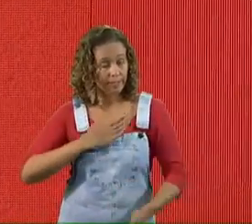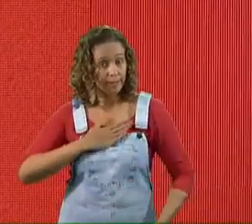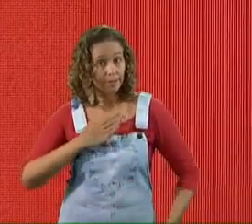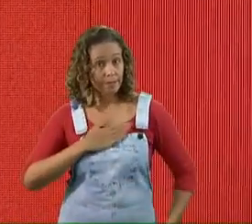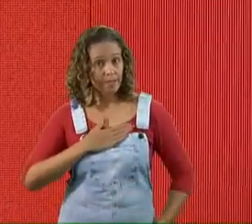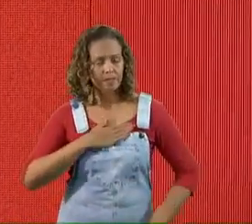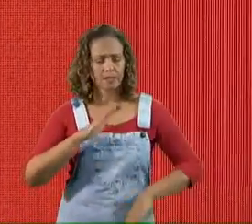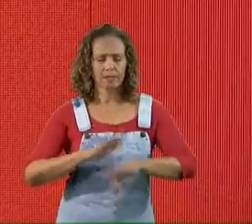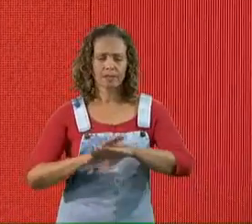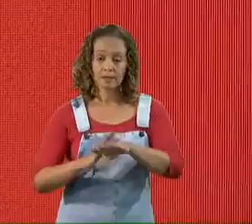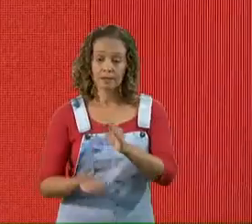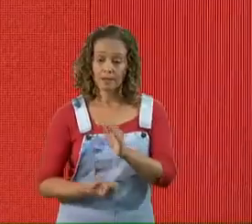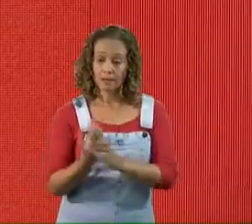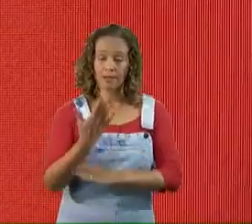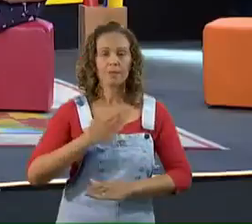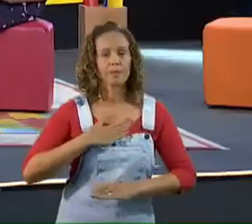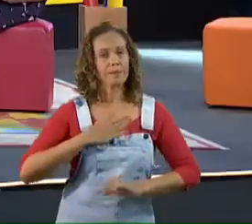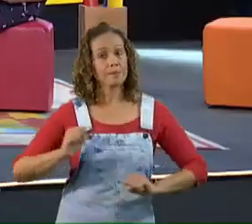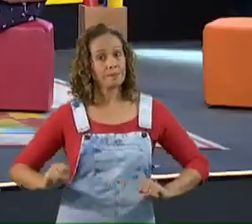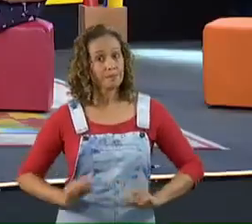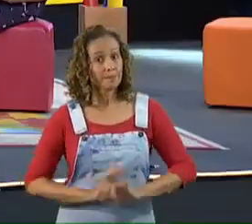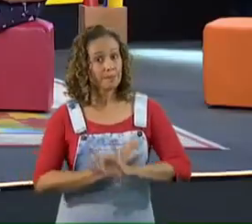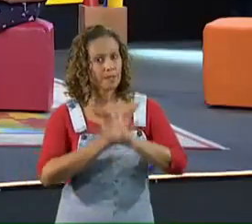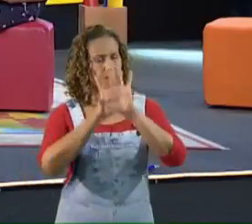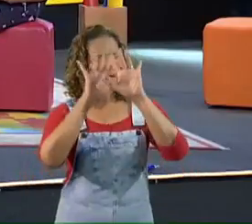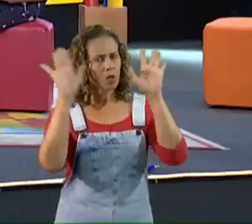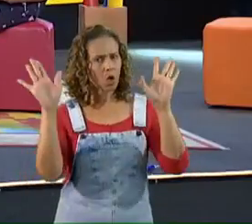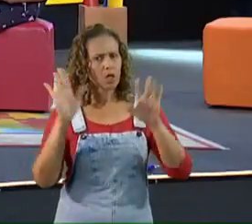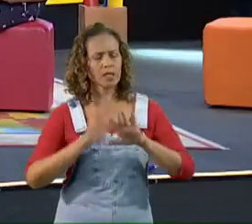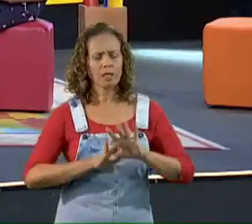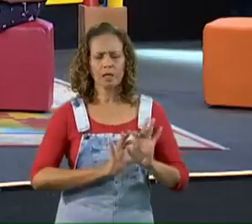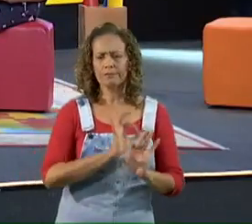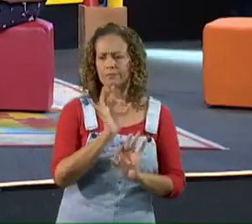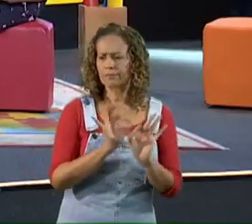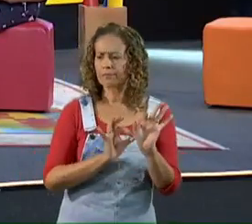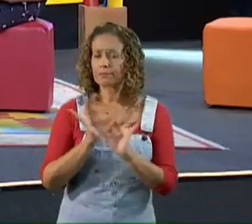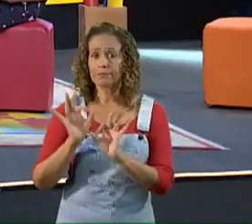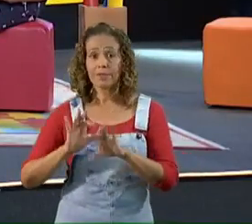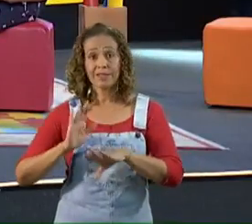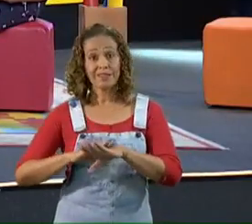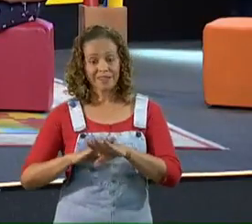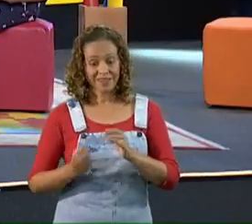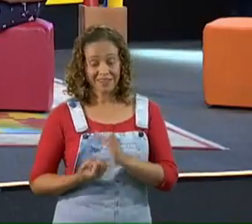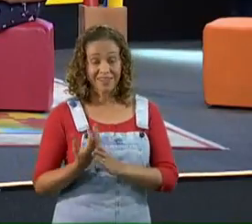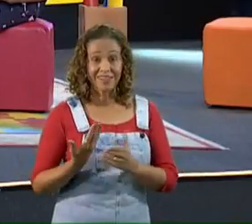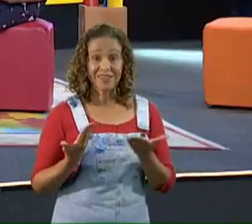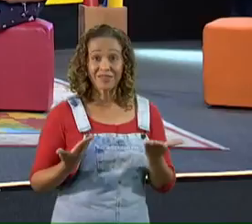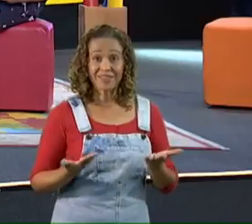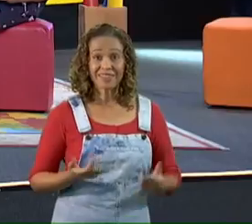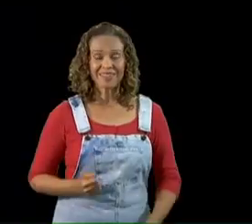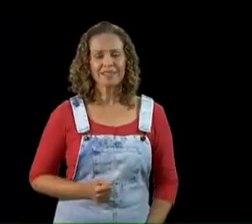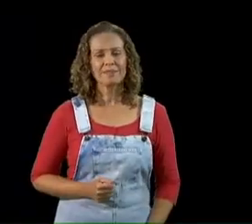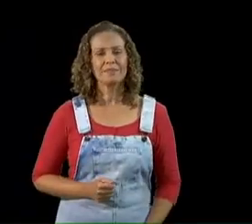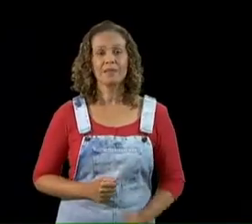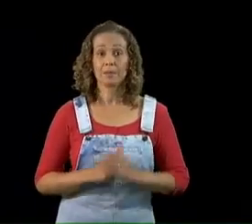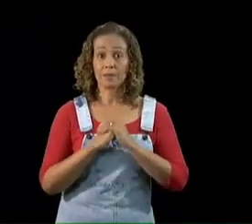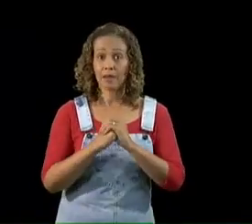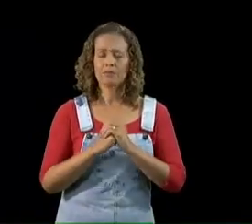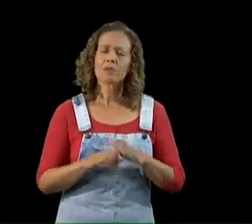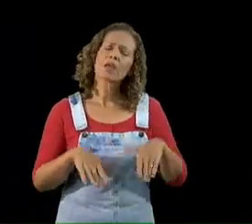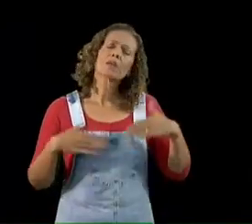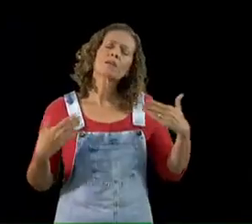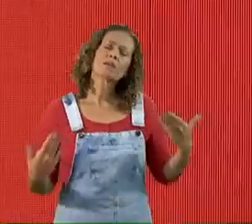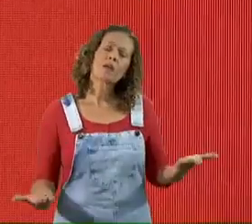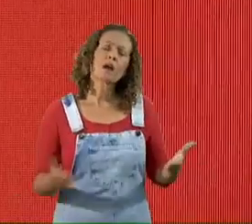para minha glória e que formei e que fiz, Então, crianças, eu